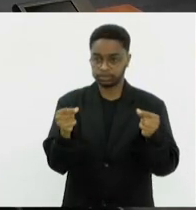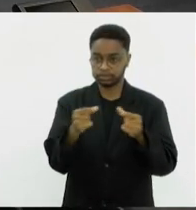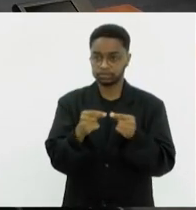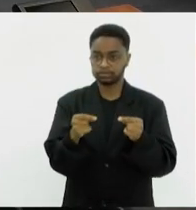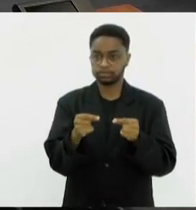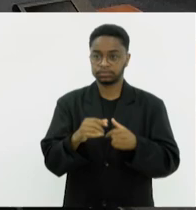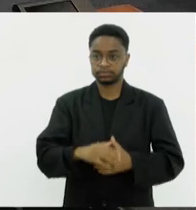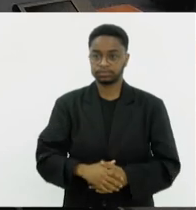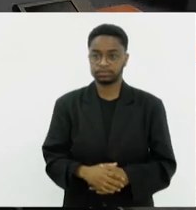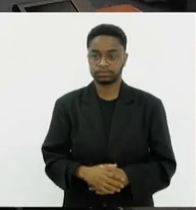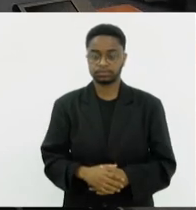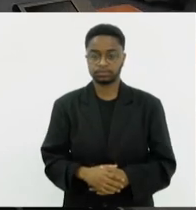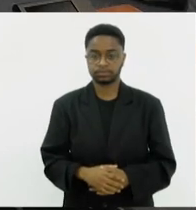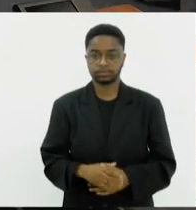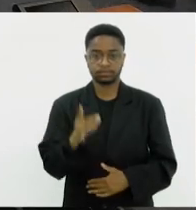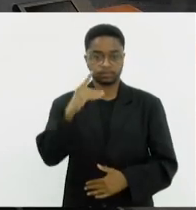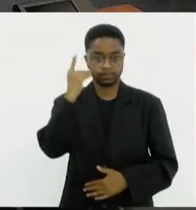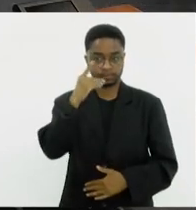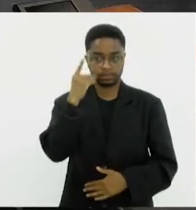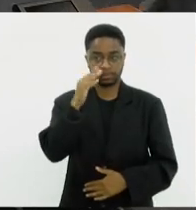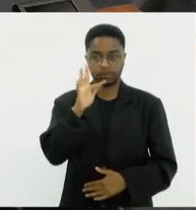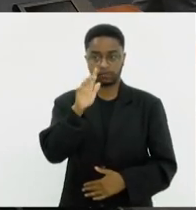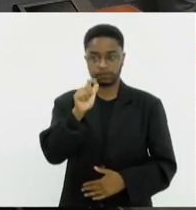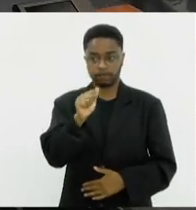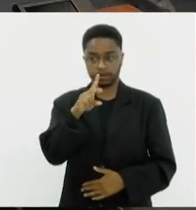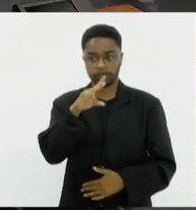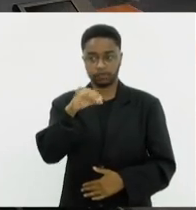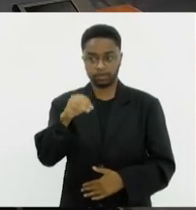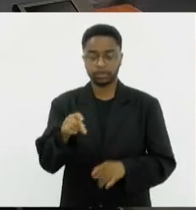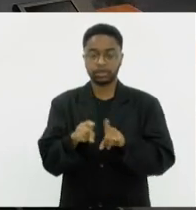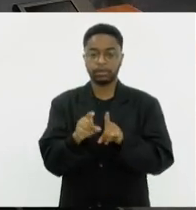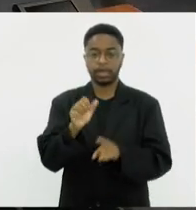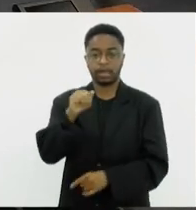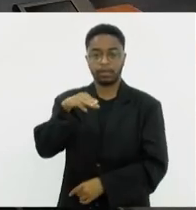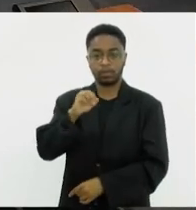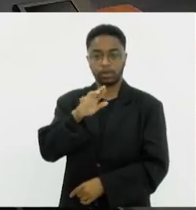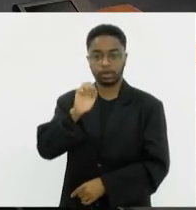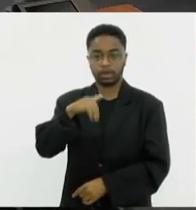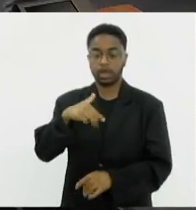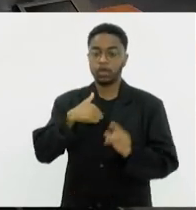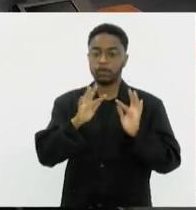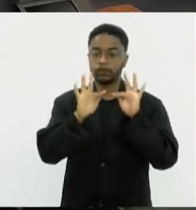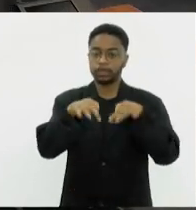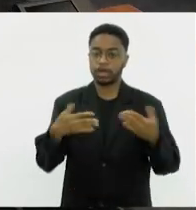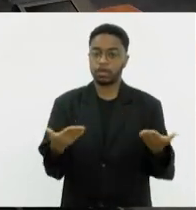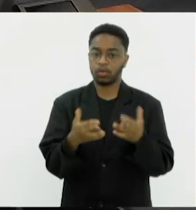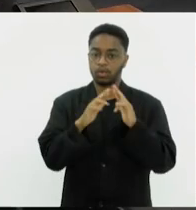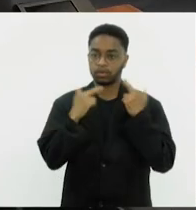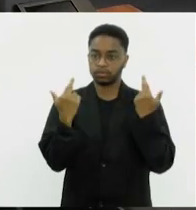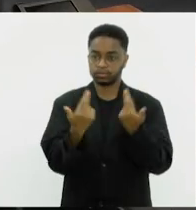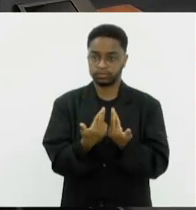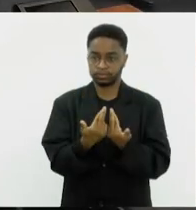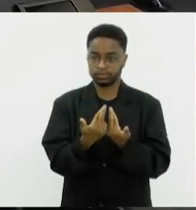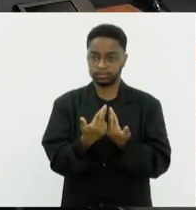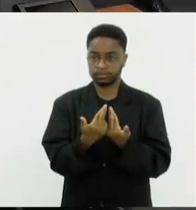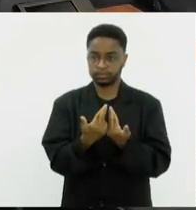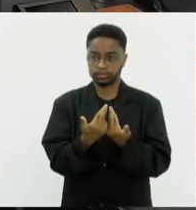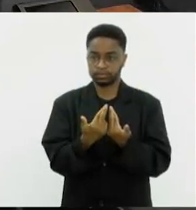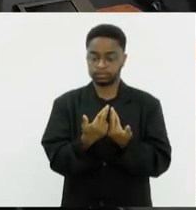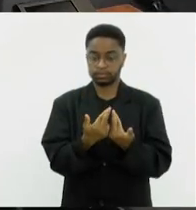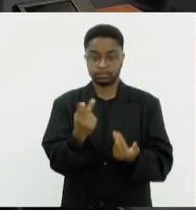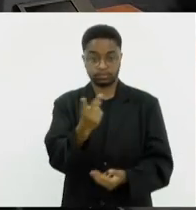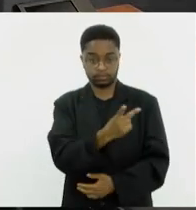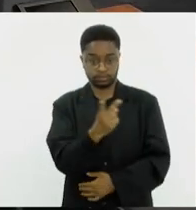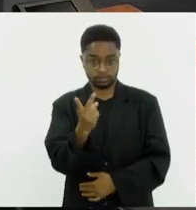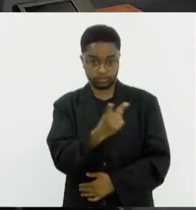todos... Deputado Flávio Serafini, deputado Rodrigo, vou encerrar a sessão. Deputado Flávio